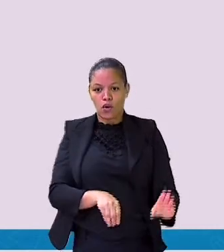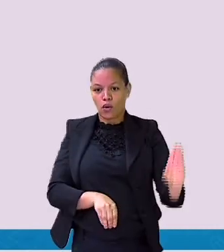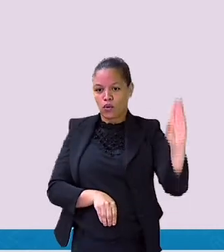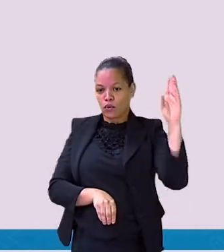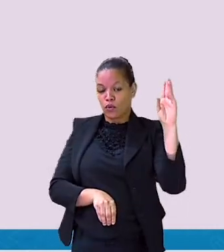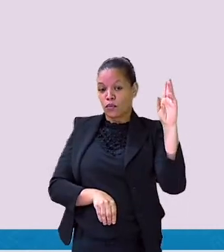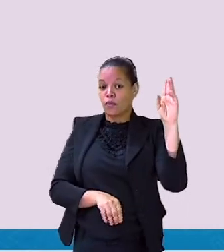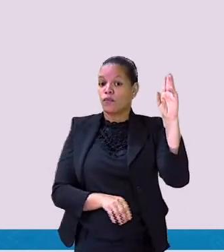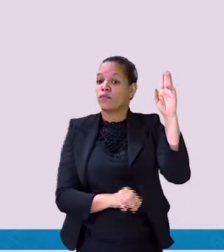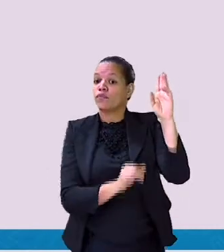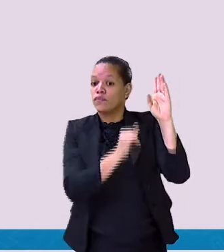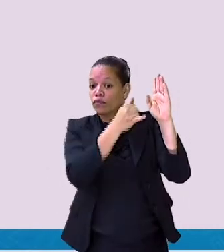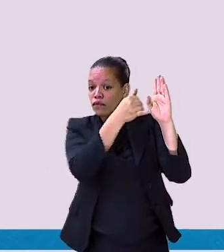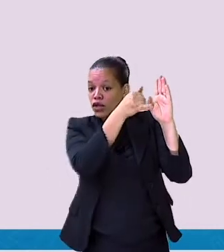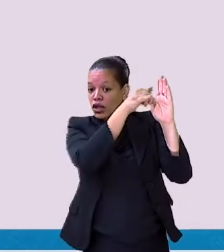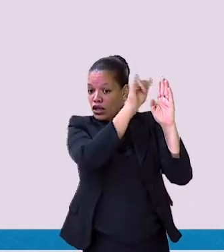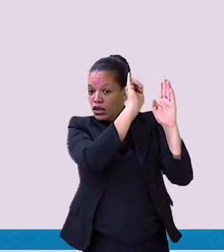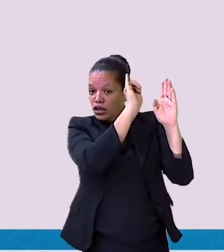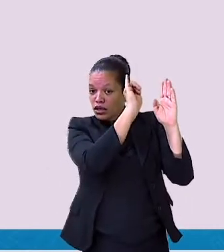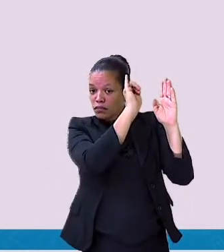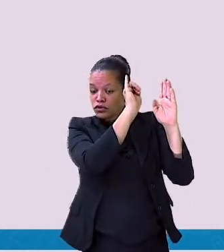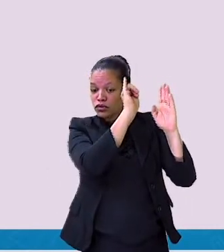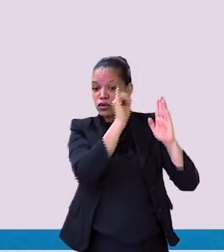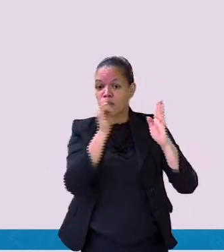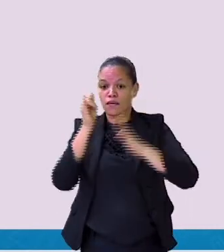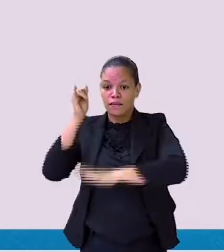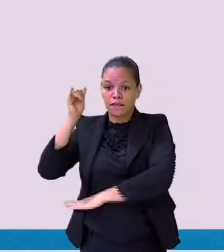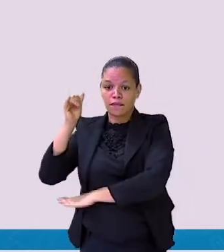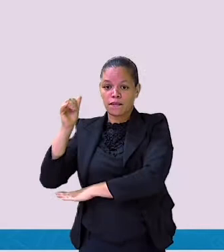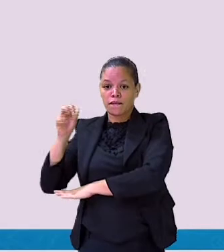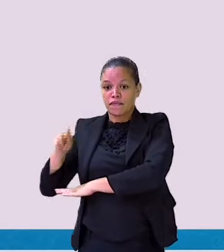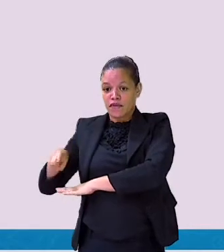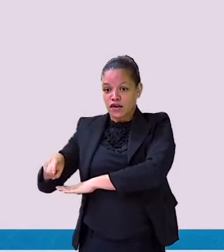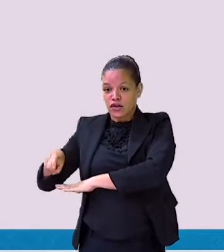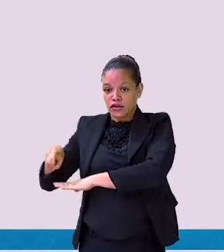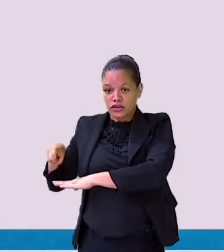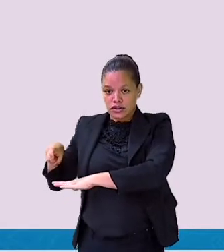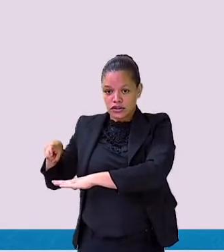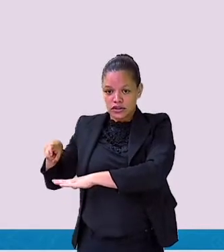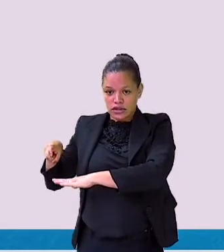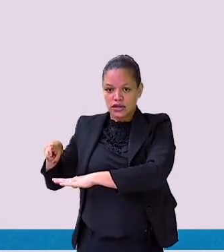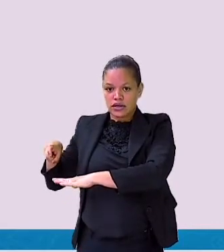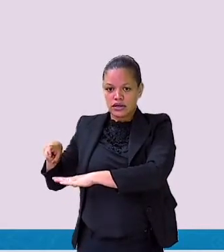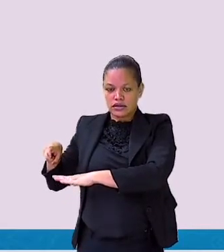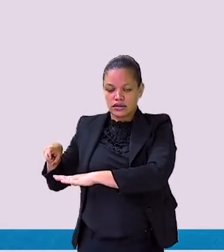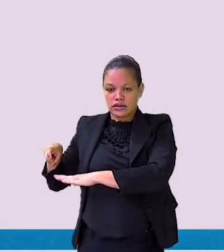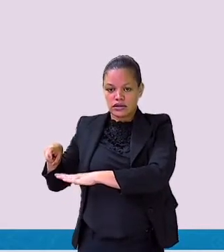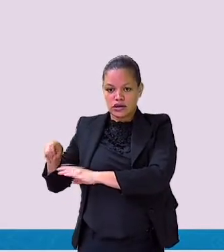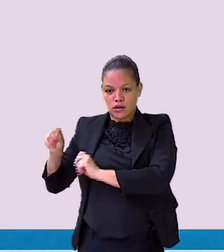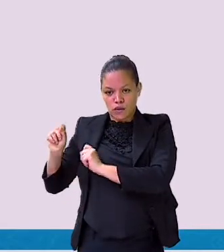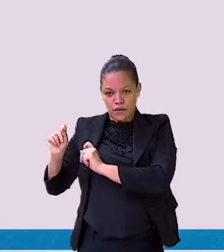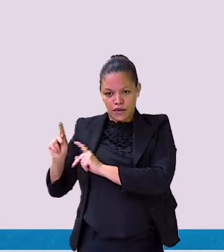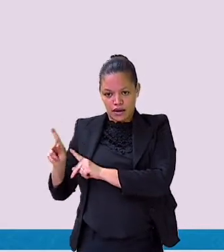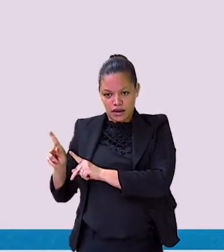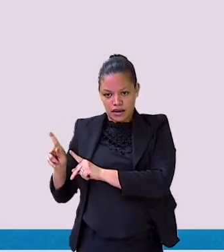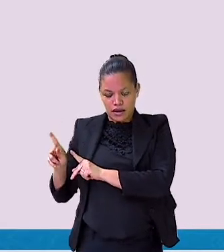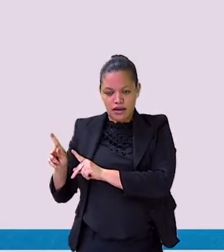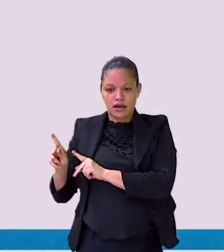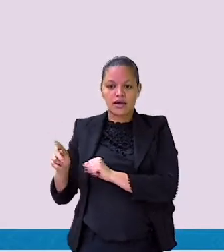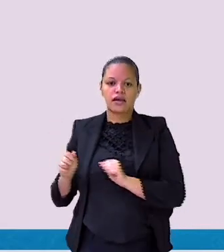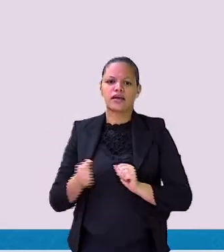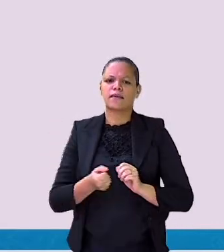da margem do caderno. E o eixo X, ó, é esse deitadinho aqui, ó.